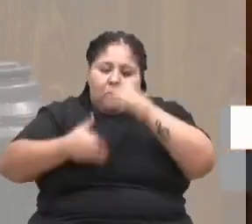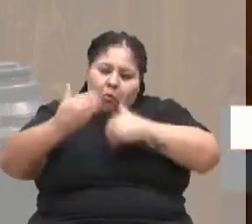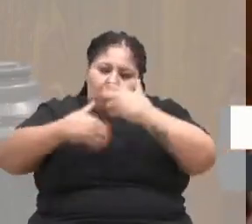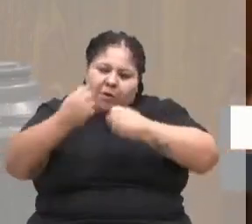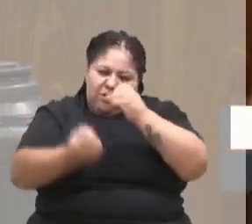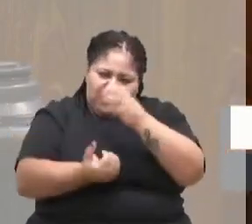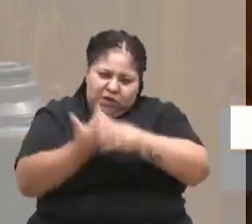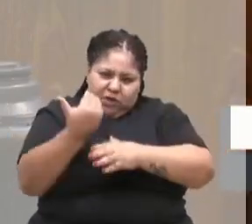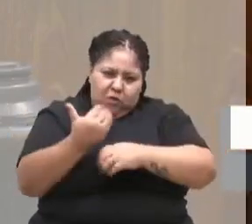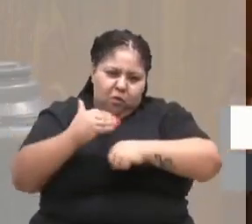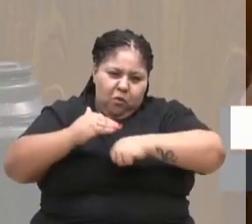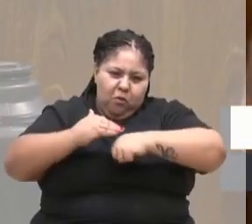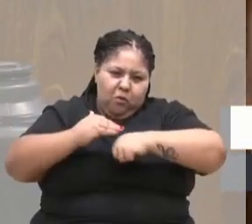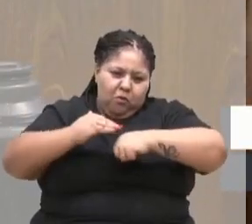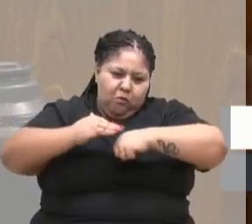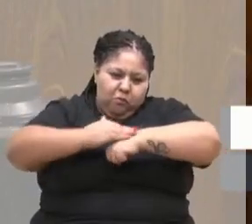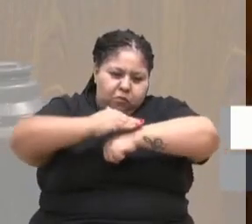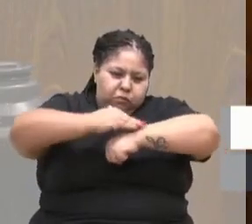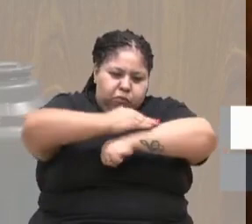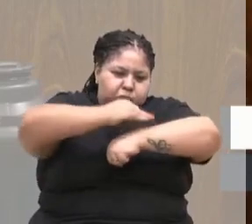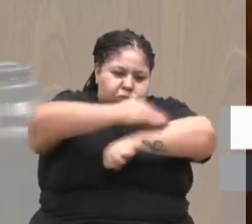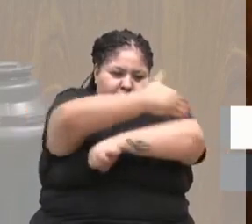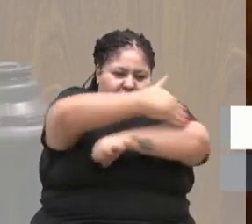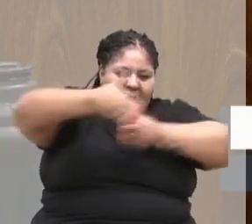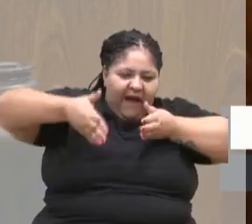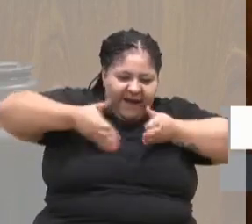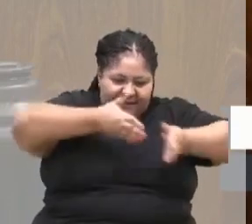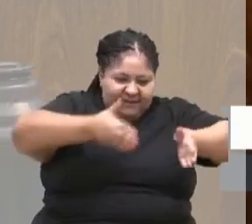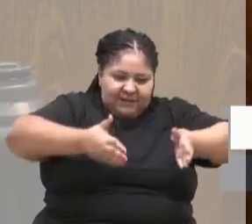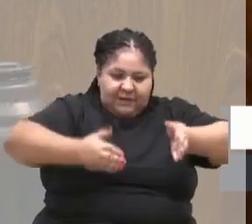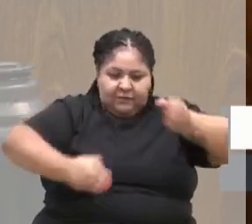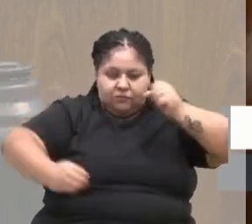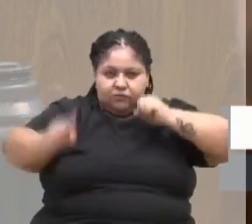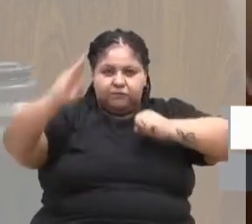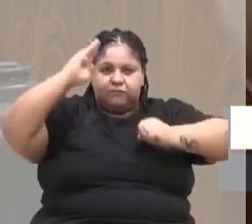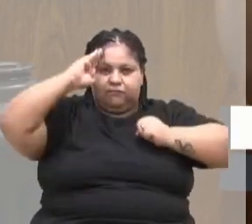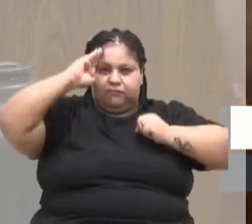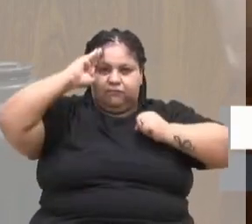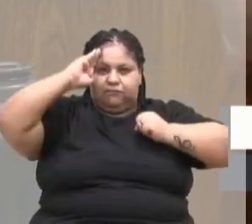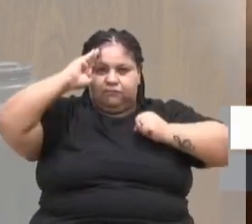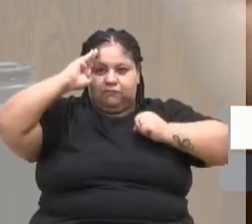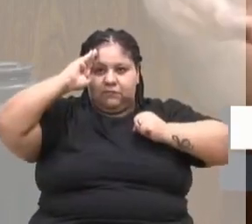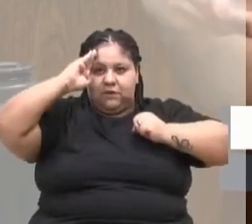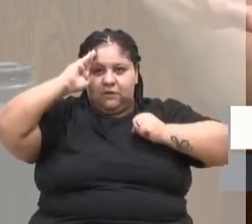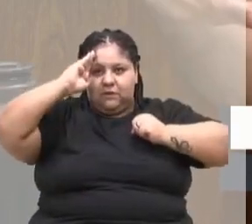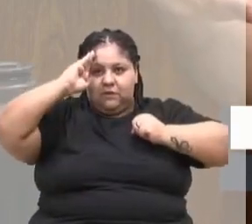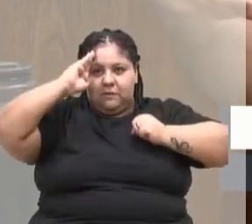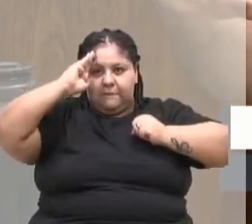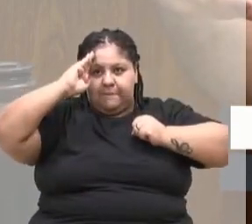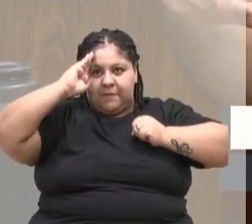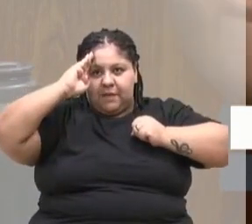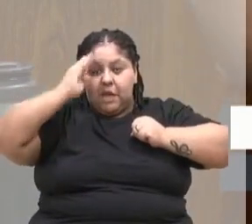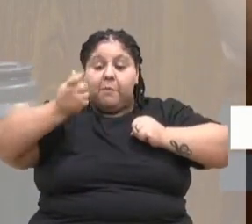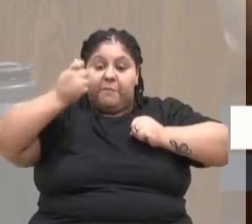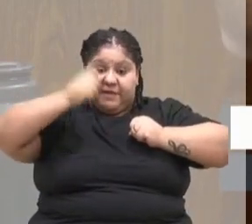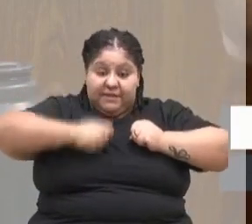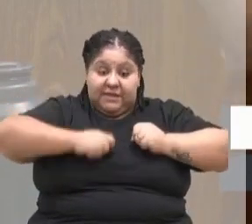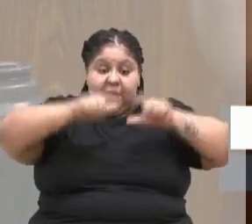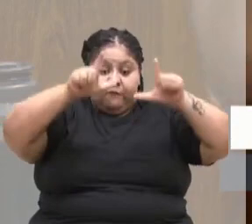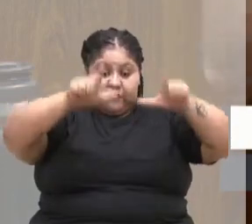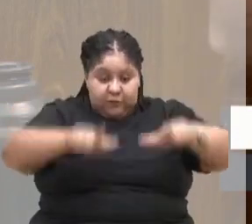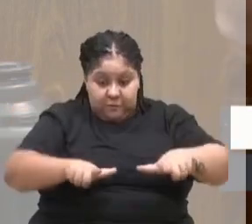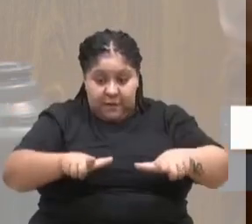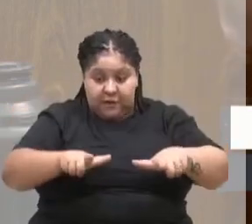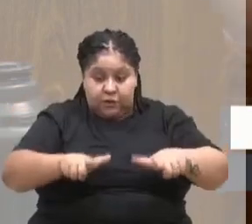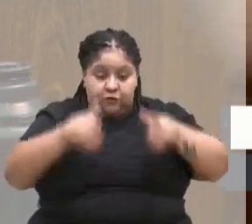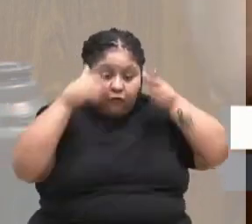Imigrante, uma das presunções era de que fosse um espaço voltado ao turismo, na medida que